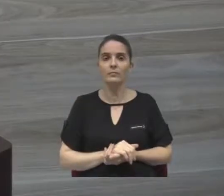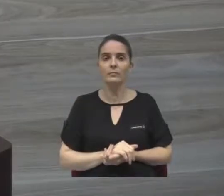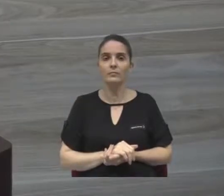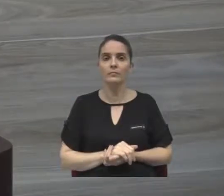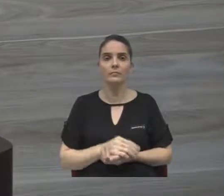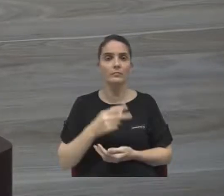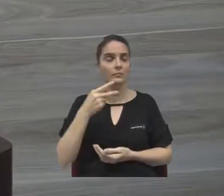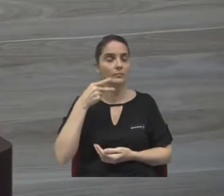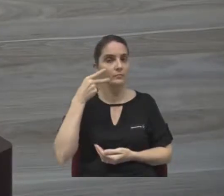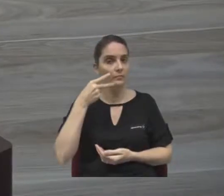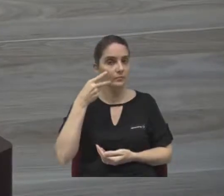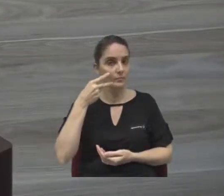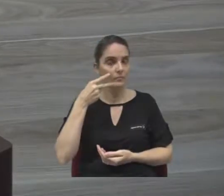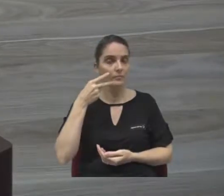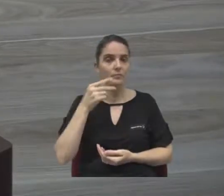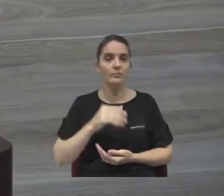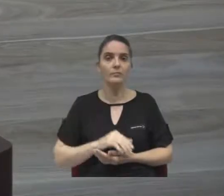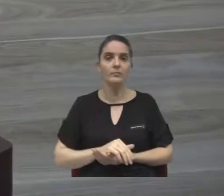Vereadora